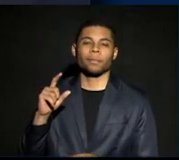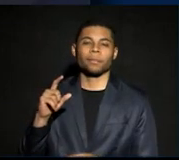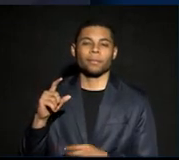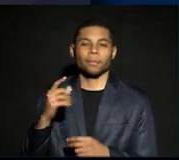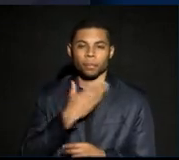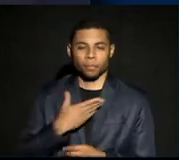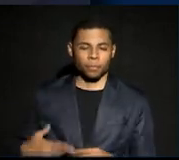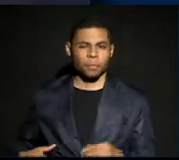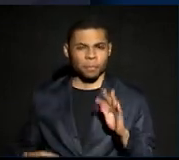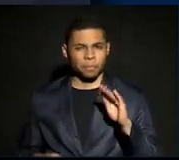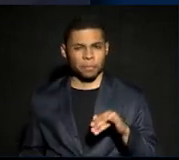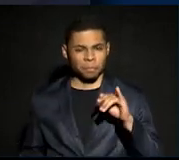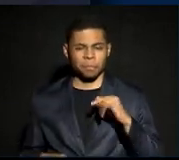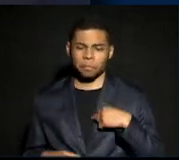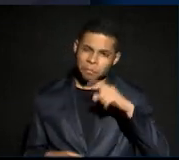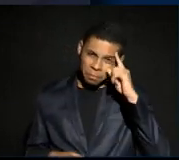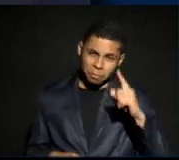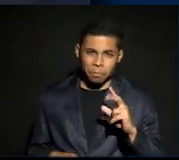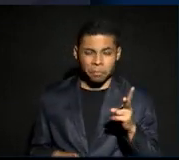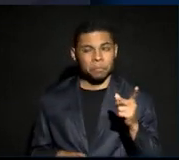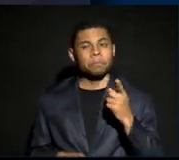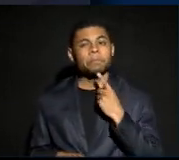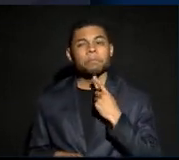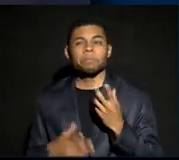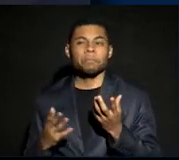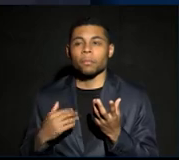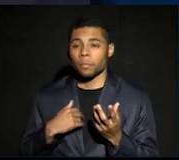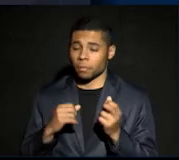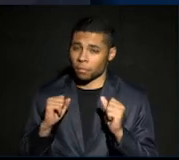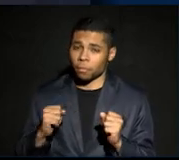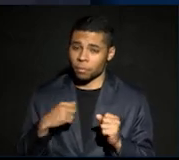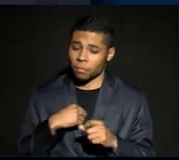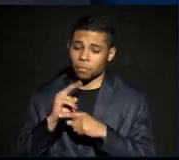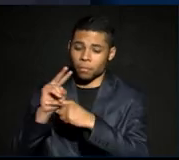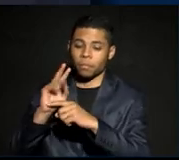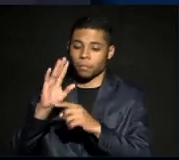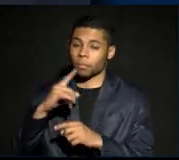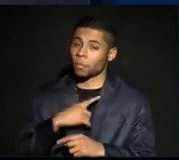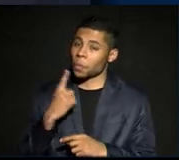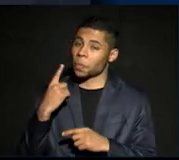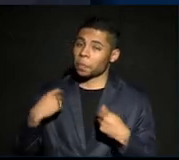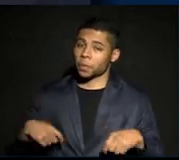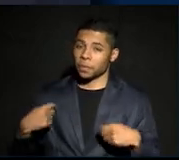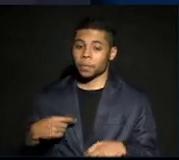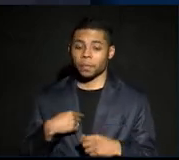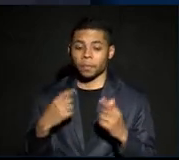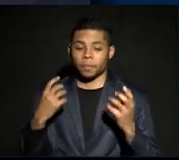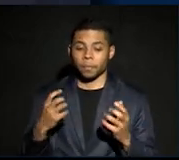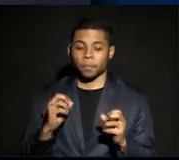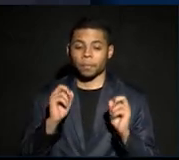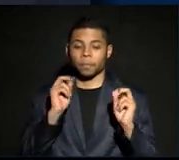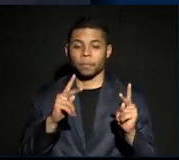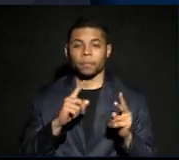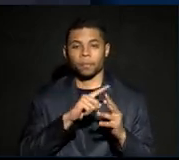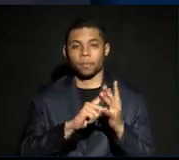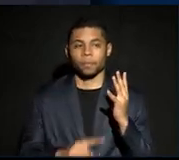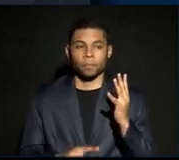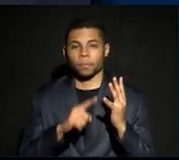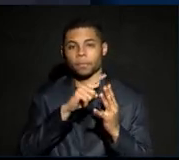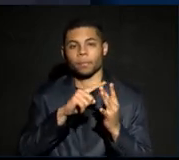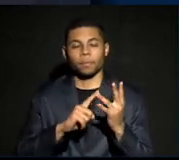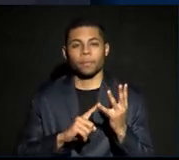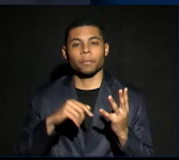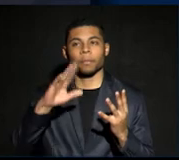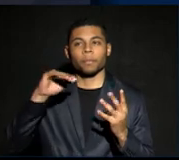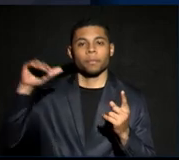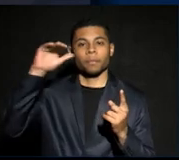por brincadeira ou, de fato, por exigência, falou o seguinte: eu topo dar o empréstimo, mas tenho uma condição. Eu quero o ok dos quatro candidatos mais